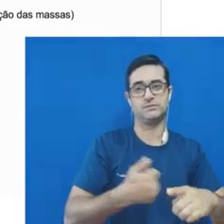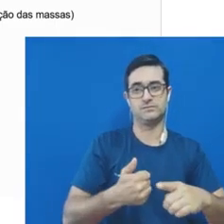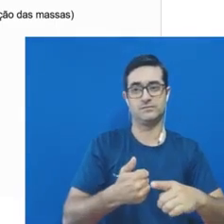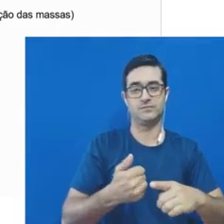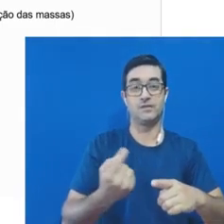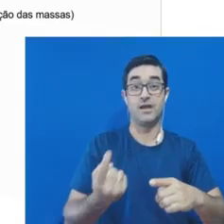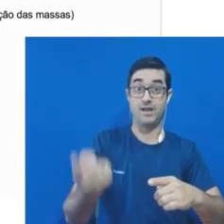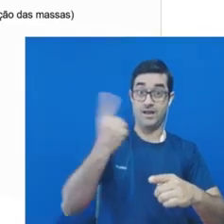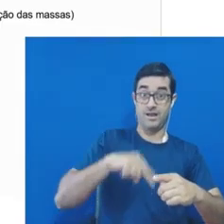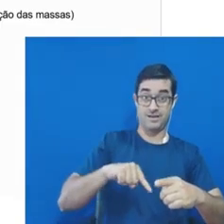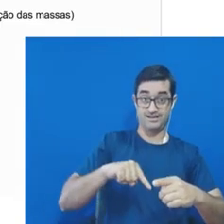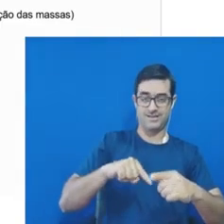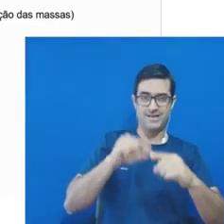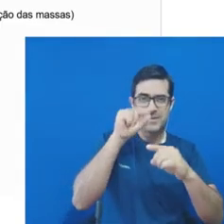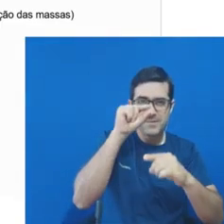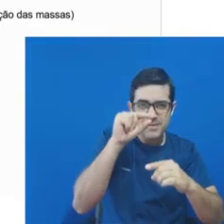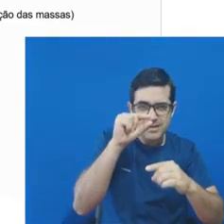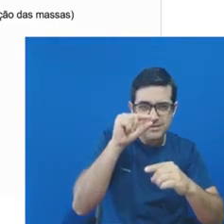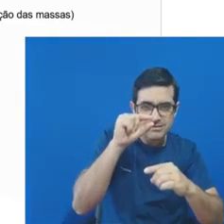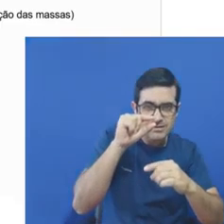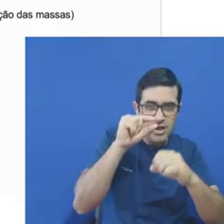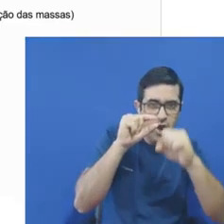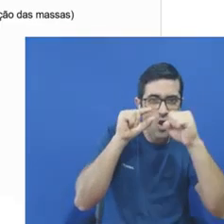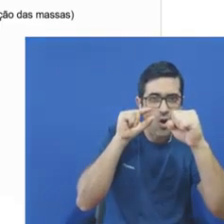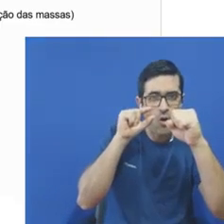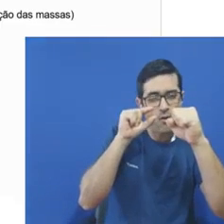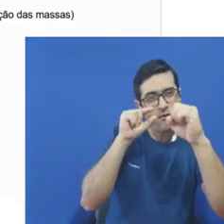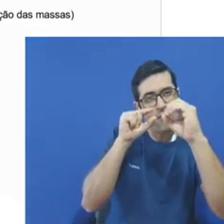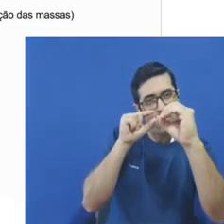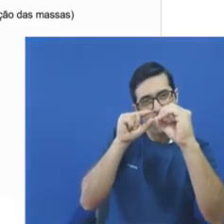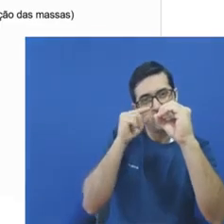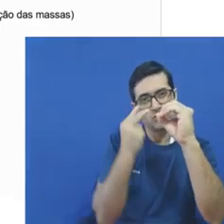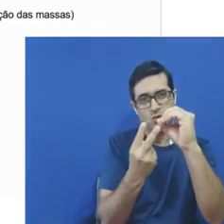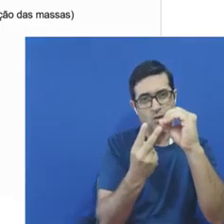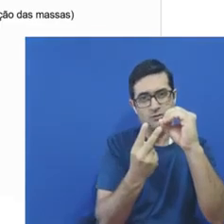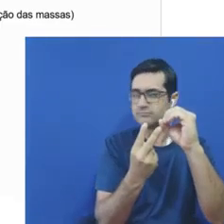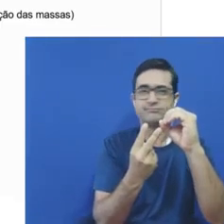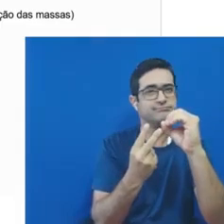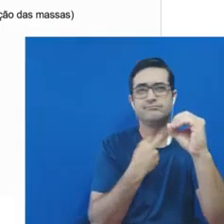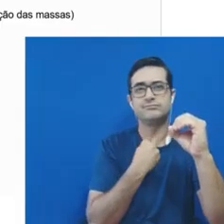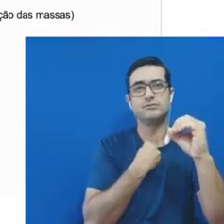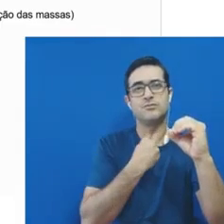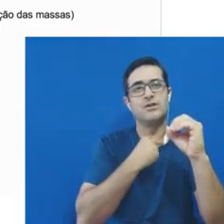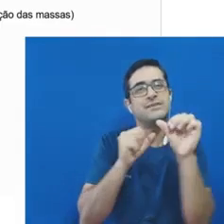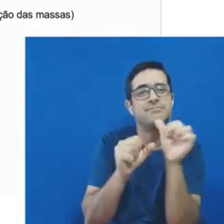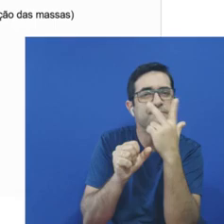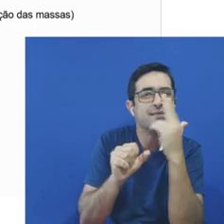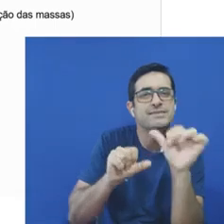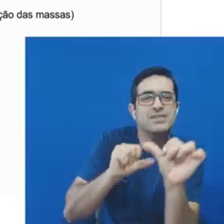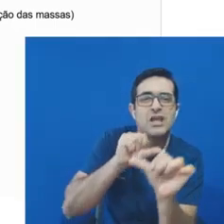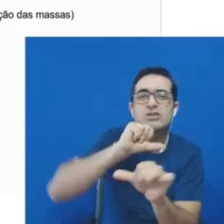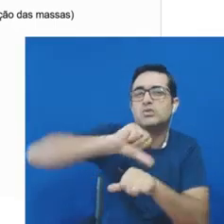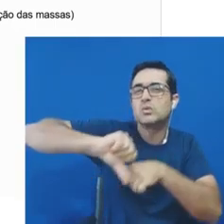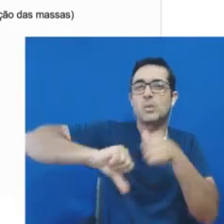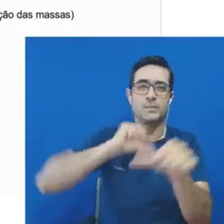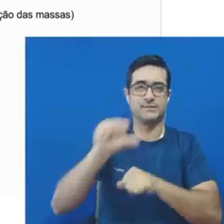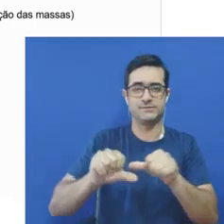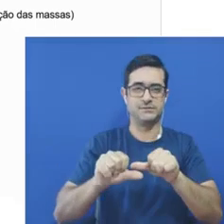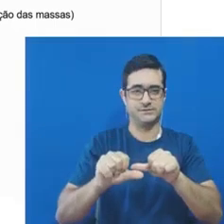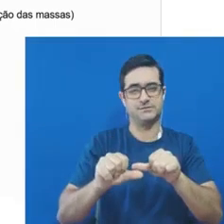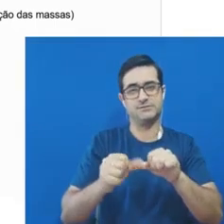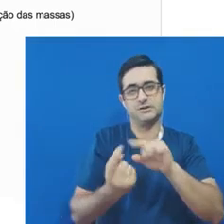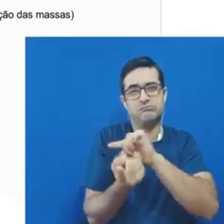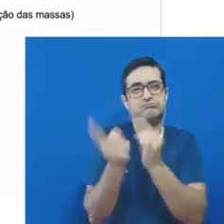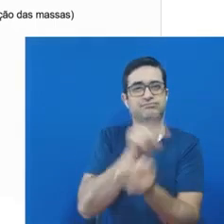estou alterando a proporção entre as espécies e eu estou alterando a minha substância. Por exemplo, no caso que eu